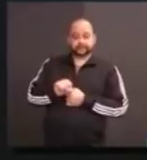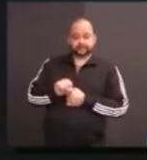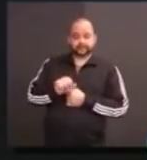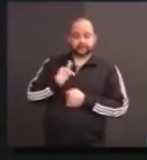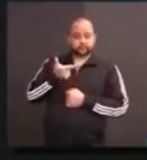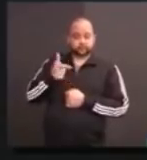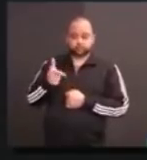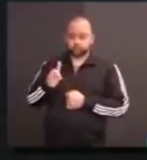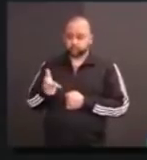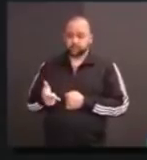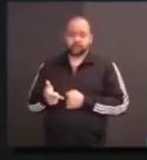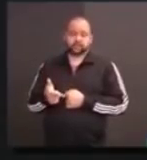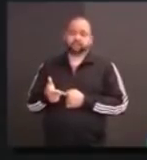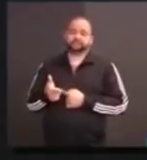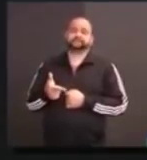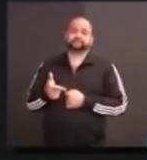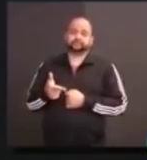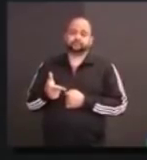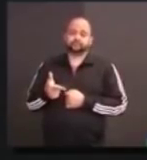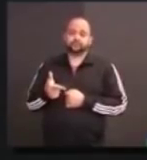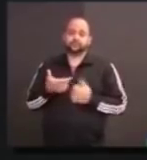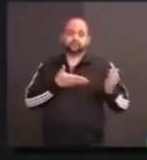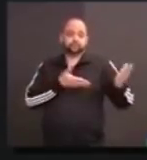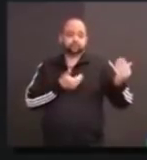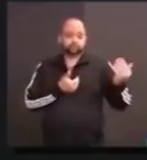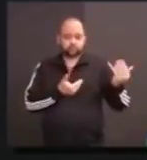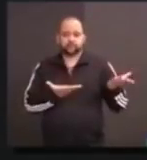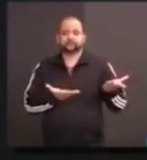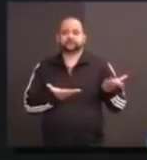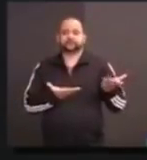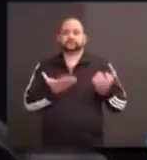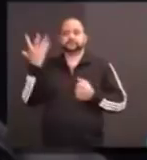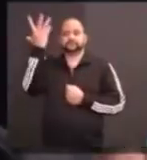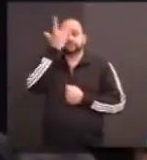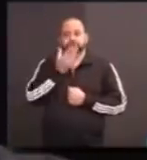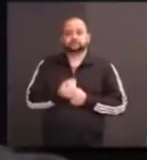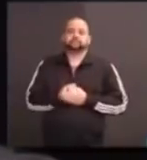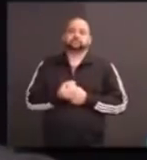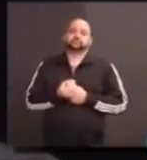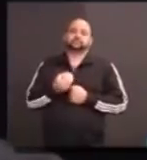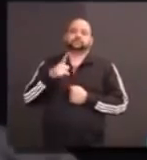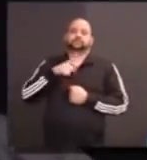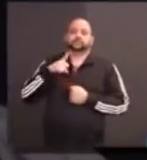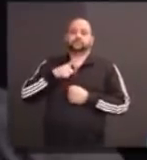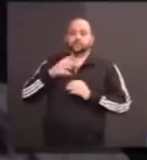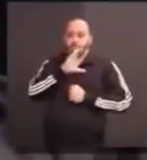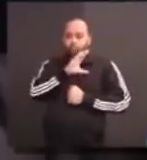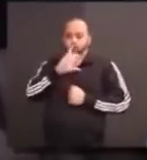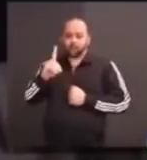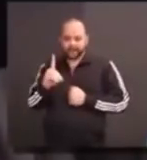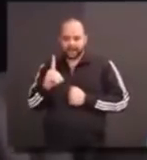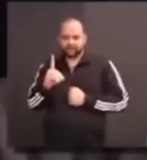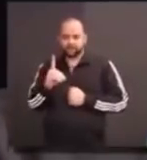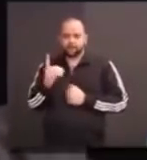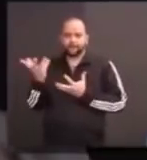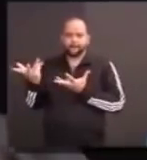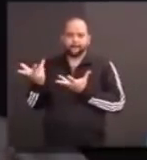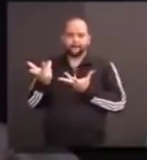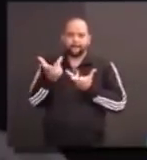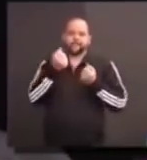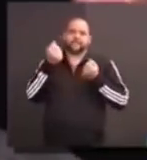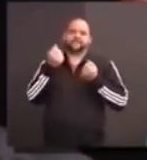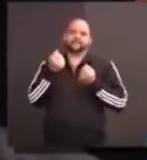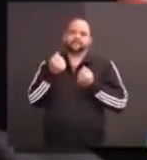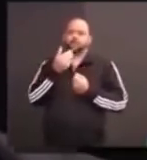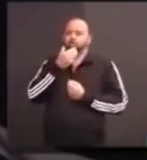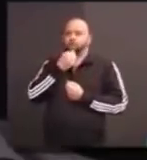fosse a mocidade espírita, que tinha um coordenador extraordinário, Dr.